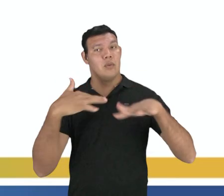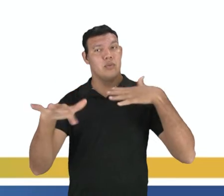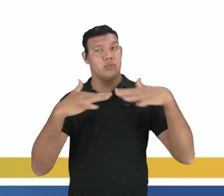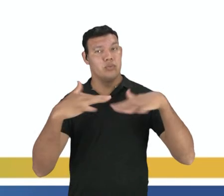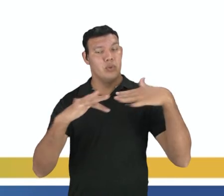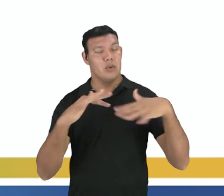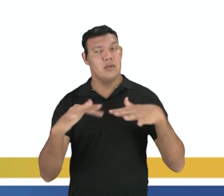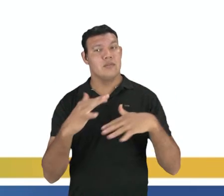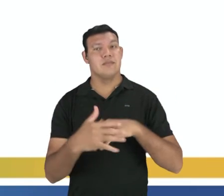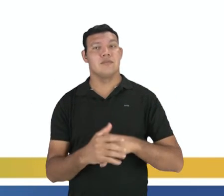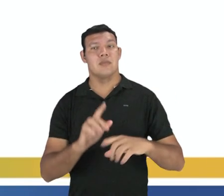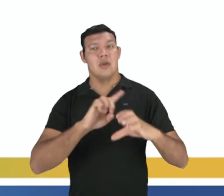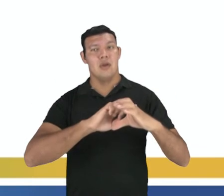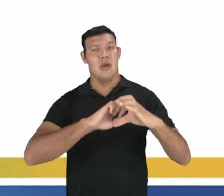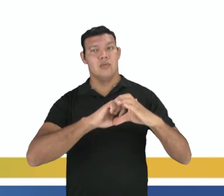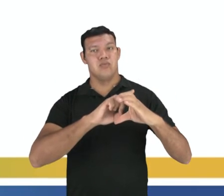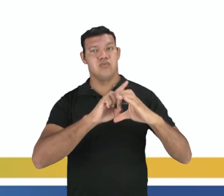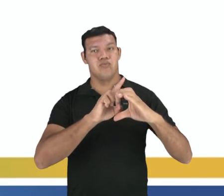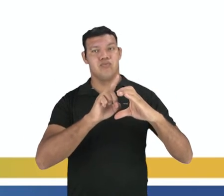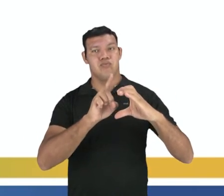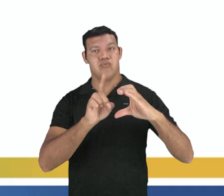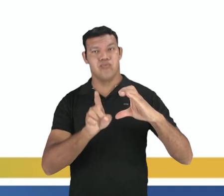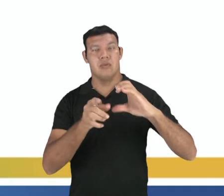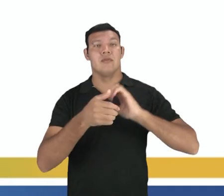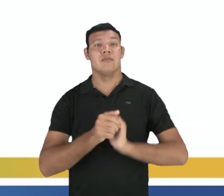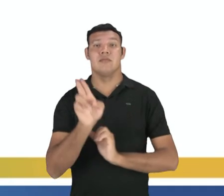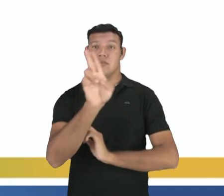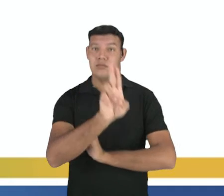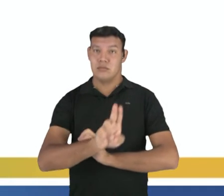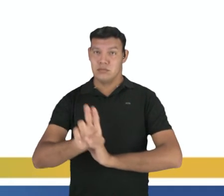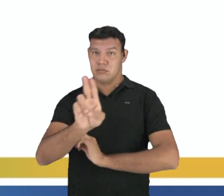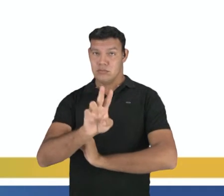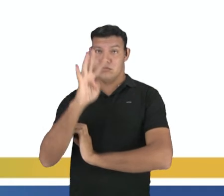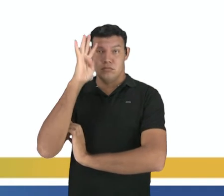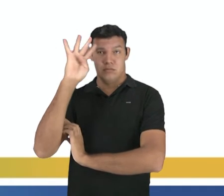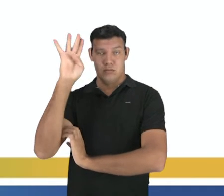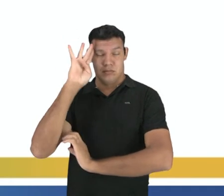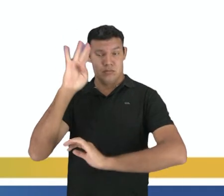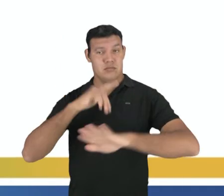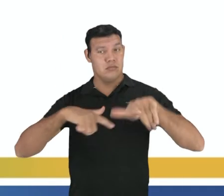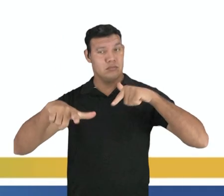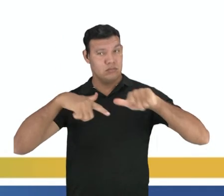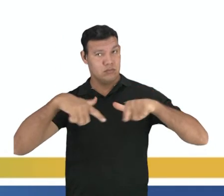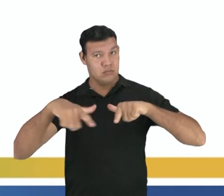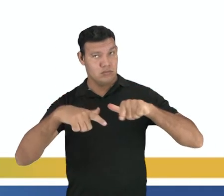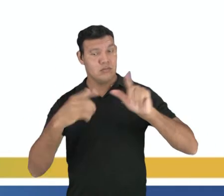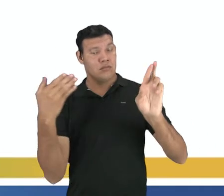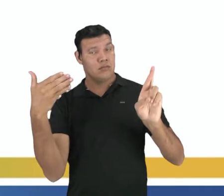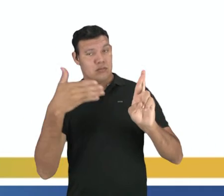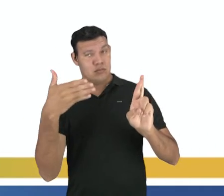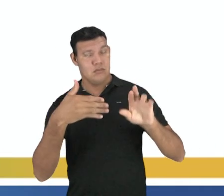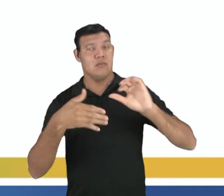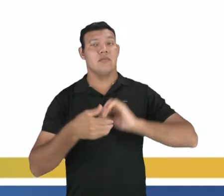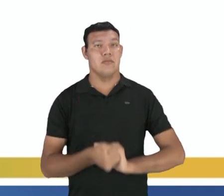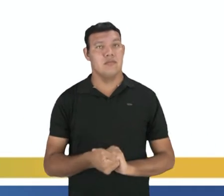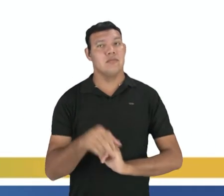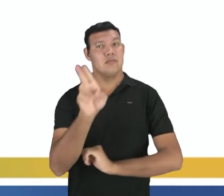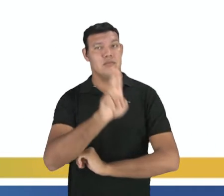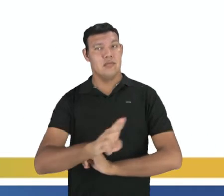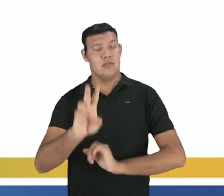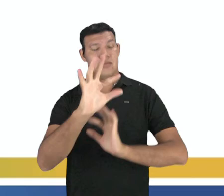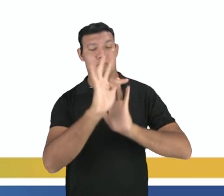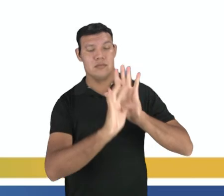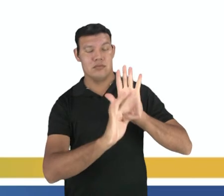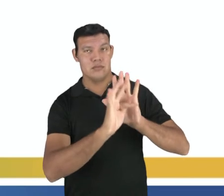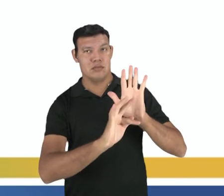a velocidade para você utilizar o teorema do trabalho né o teorema da energia cinética você usa